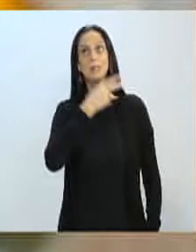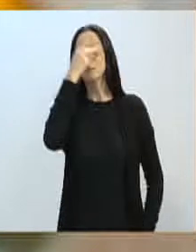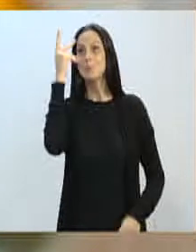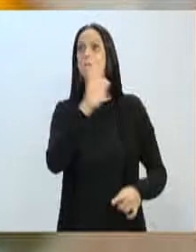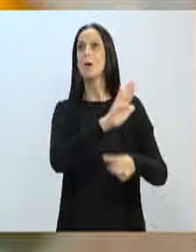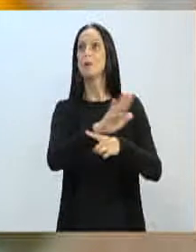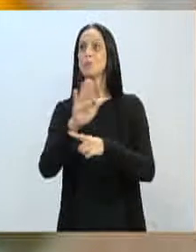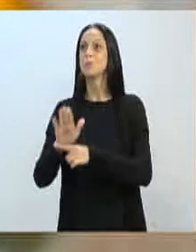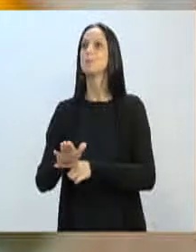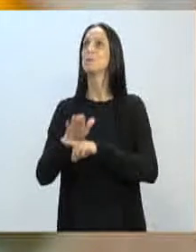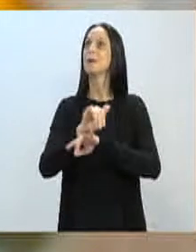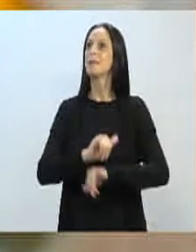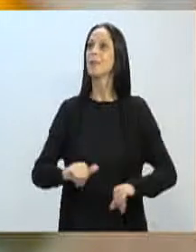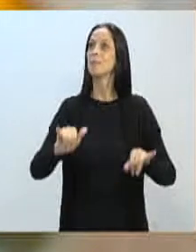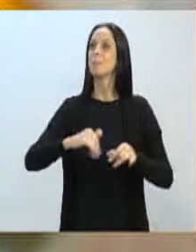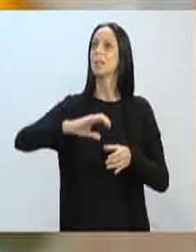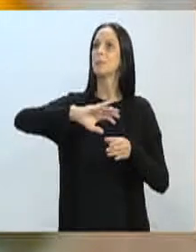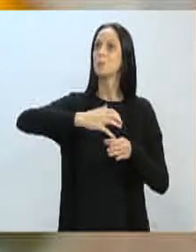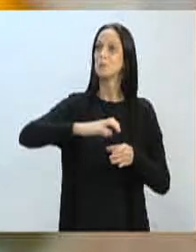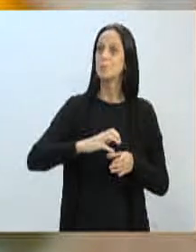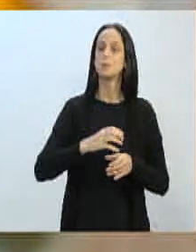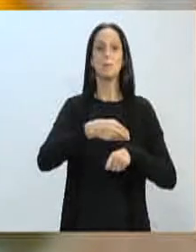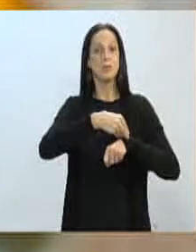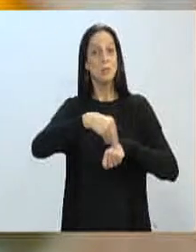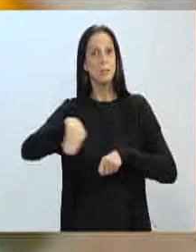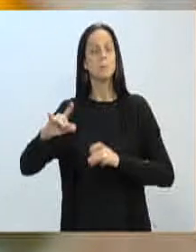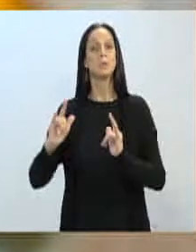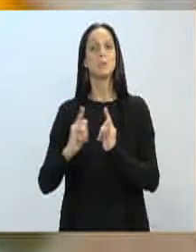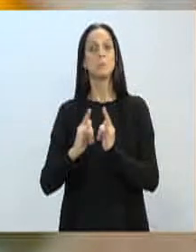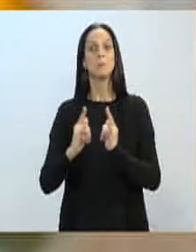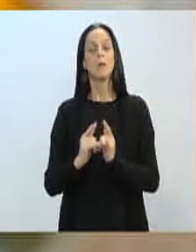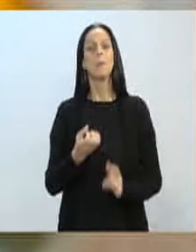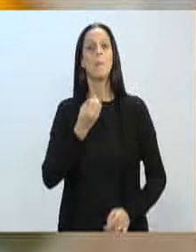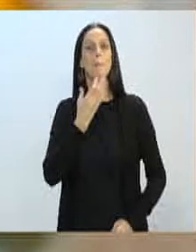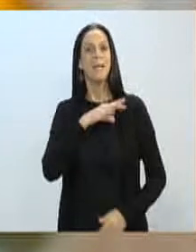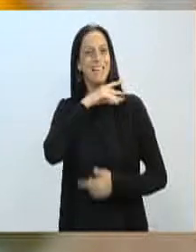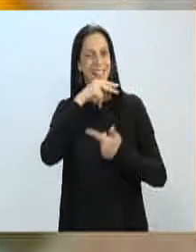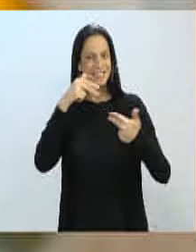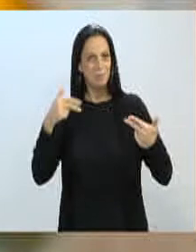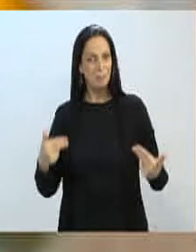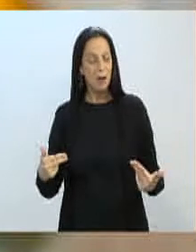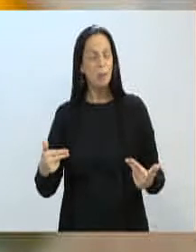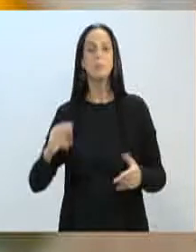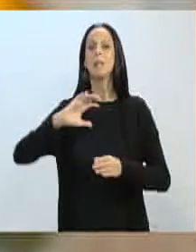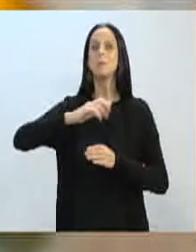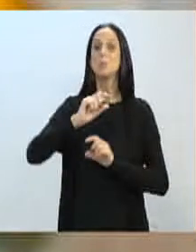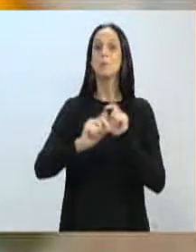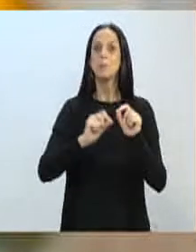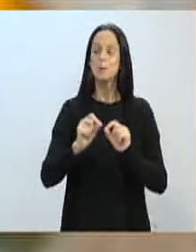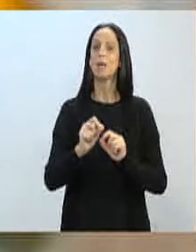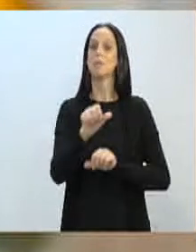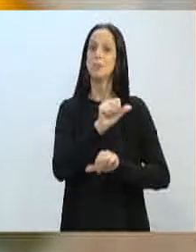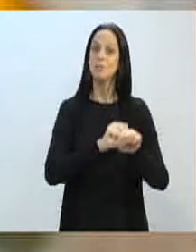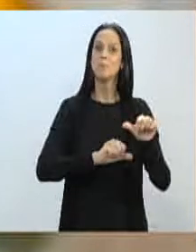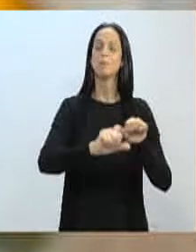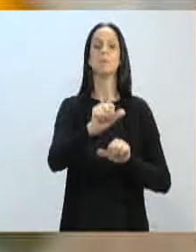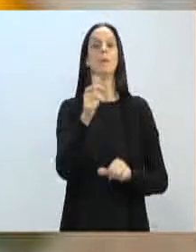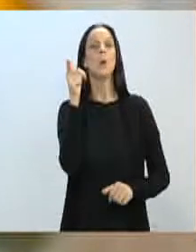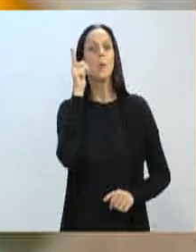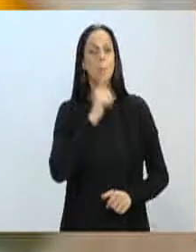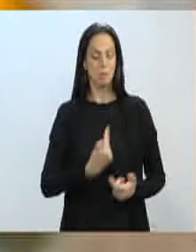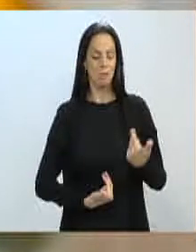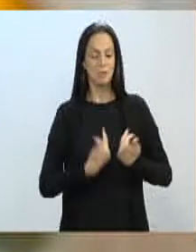nos ajudam com a campanha das tampinhas que a gente manda para o Instituto bem animal e que essas tampinhas são revestidas para castração de animais de rua